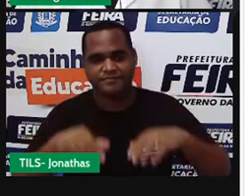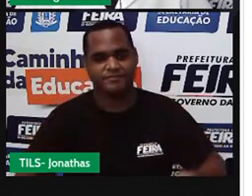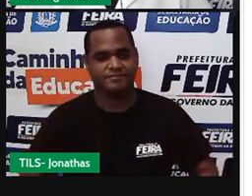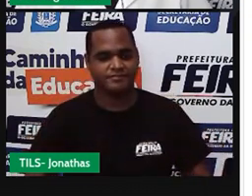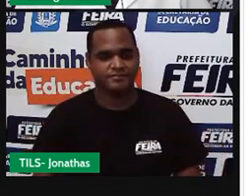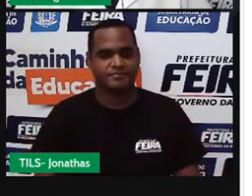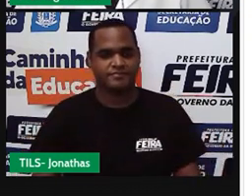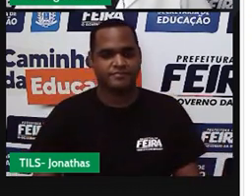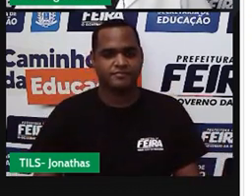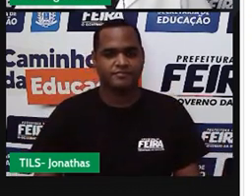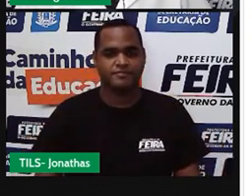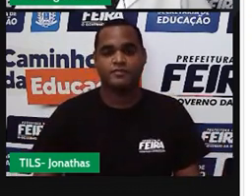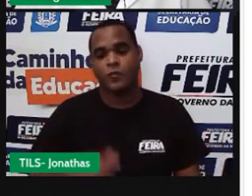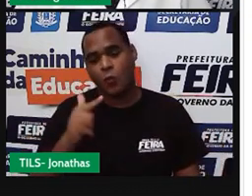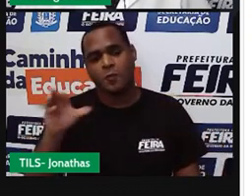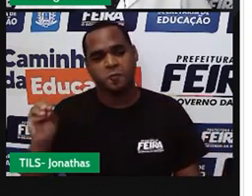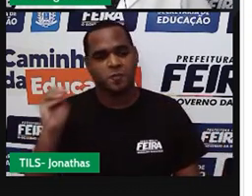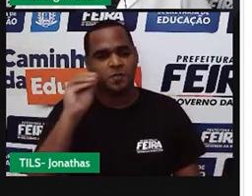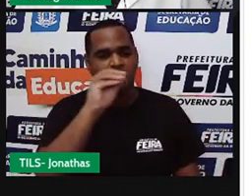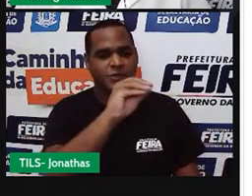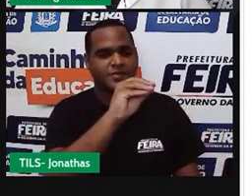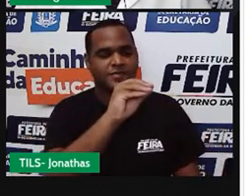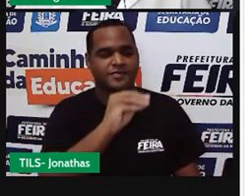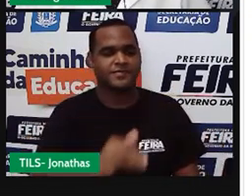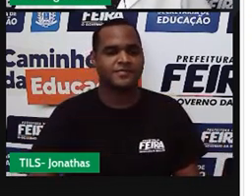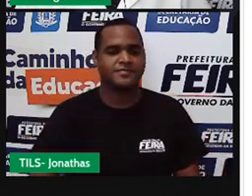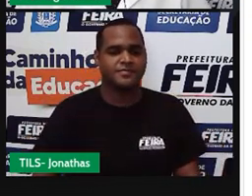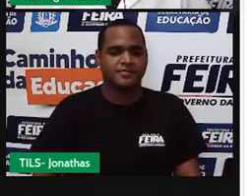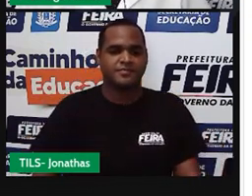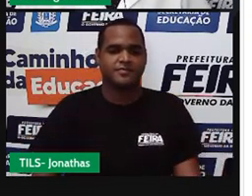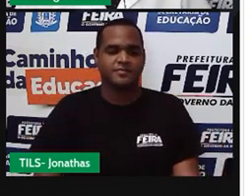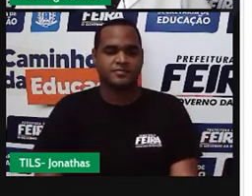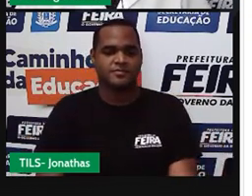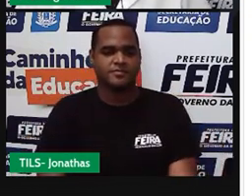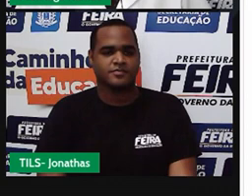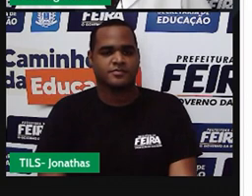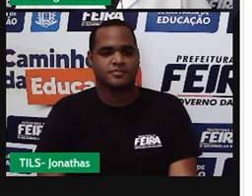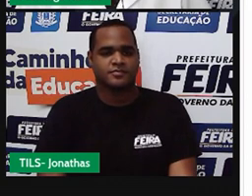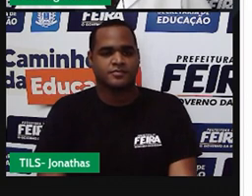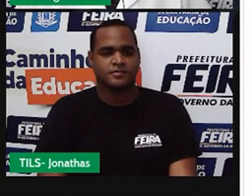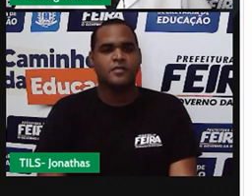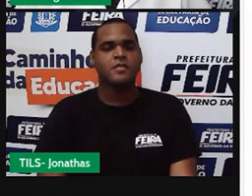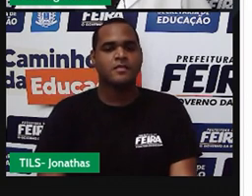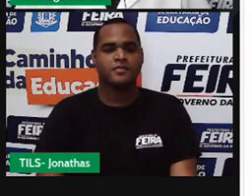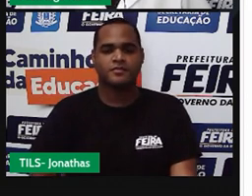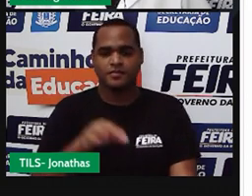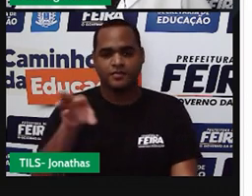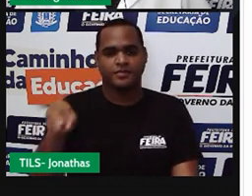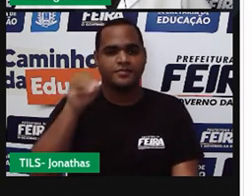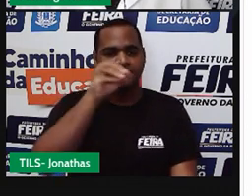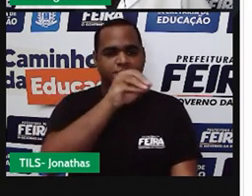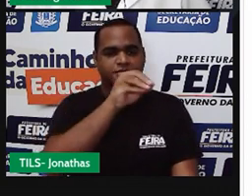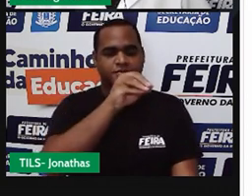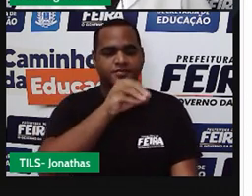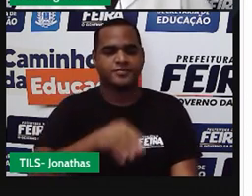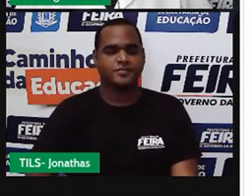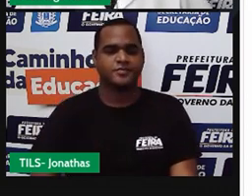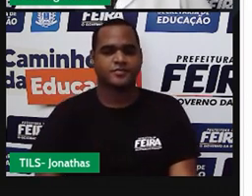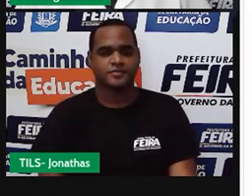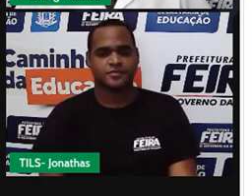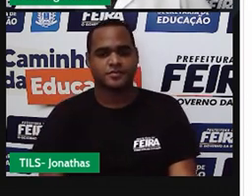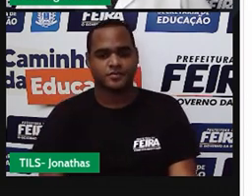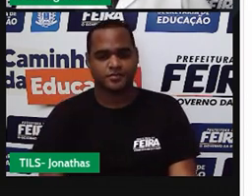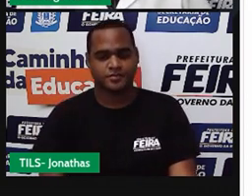nós vamos pegar essa daqui e colocar ela aqui Oi e essa daqui aqui ó